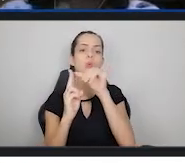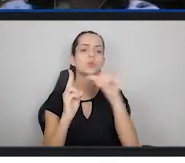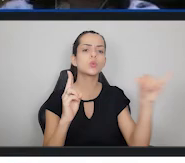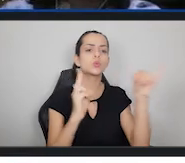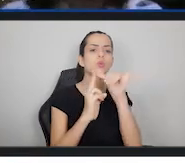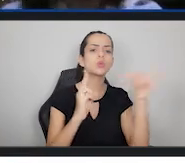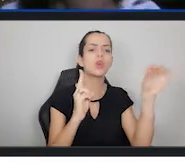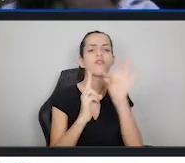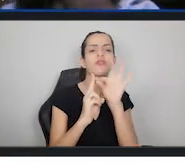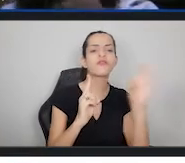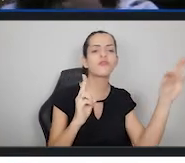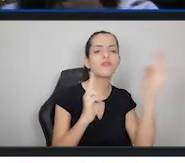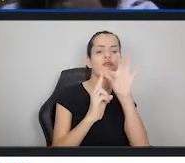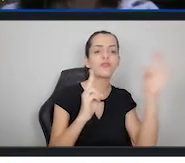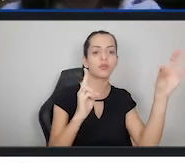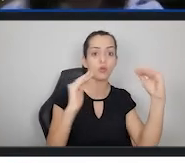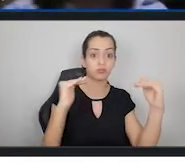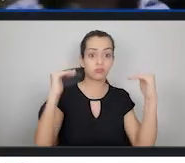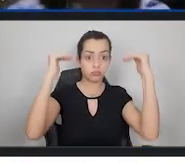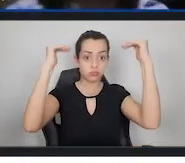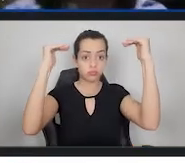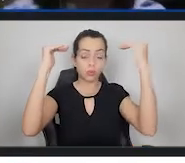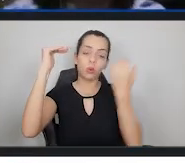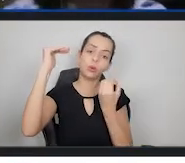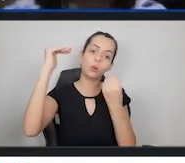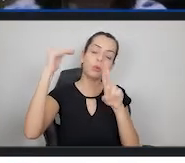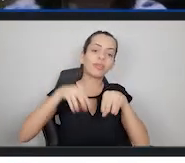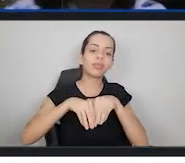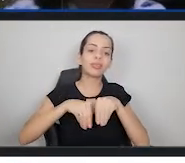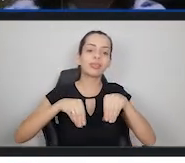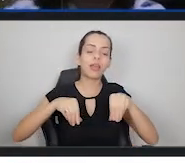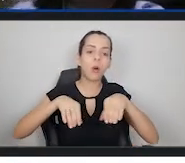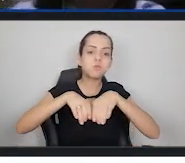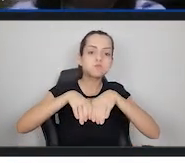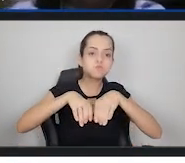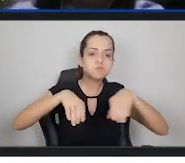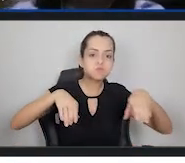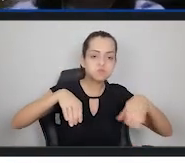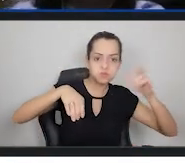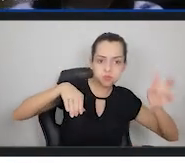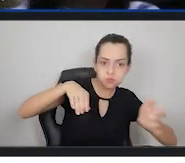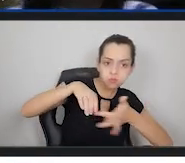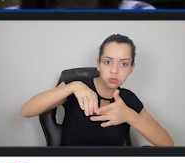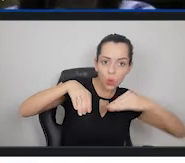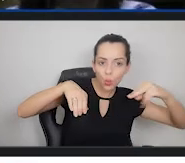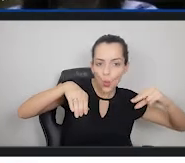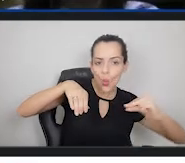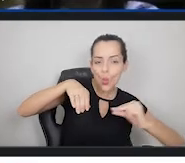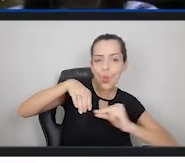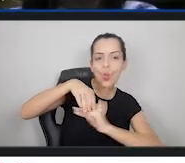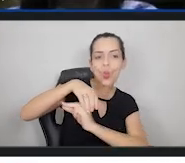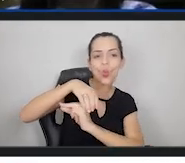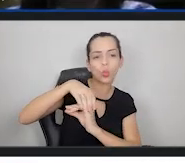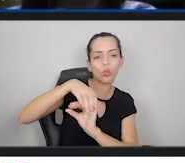Os tipos de linha. Nós podemos ter as linhas aéreas e as linhas